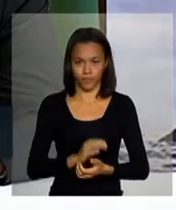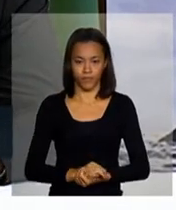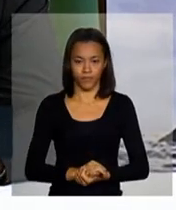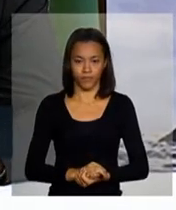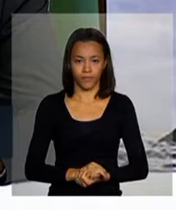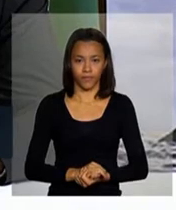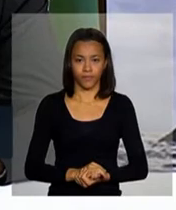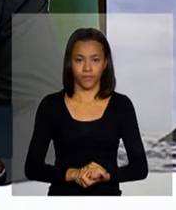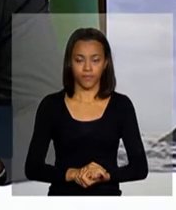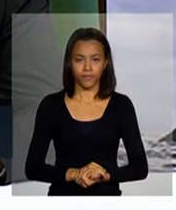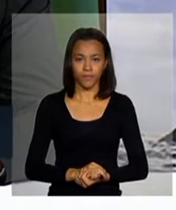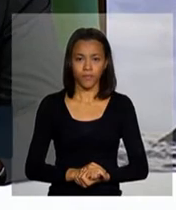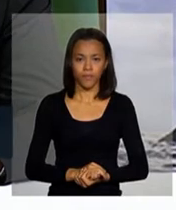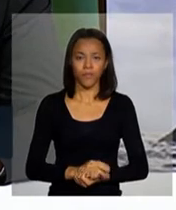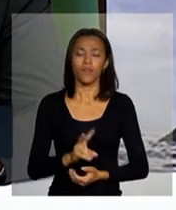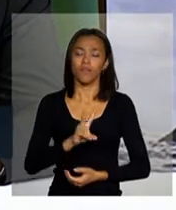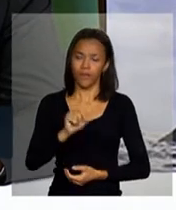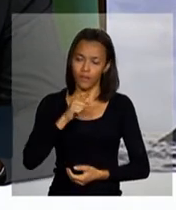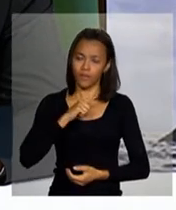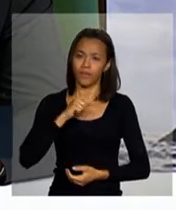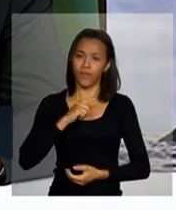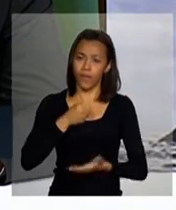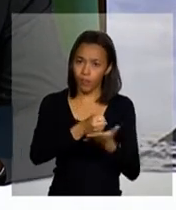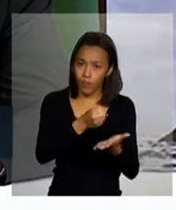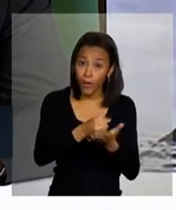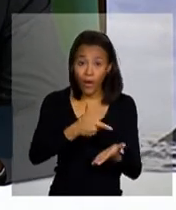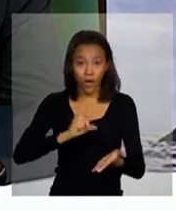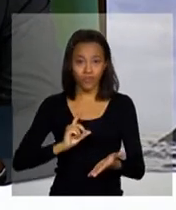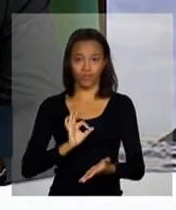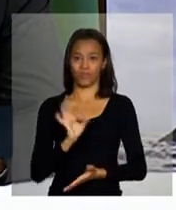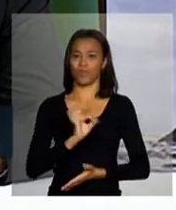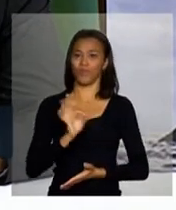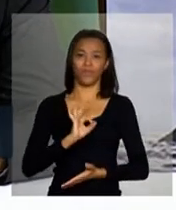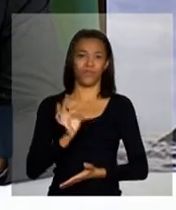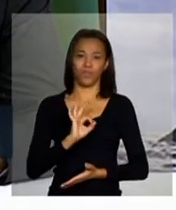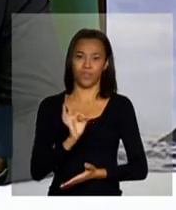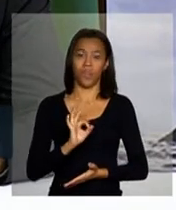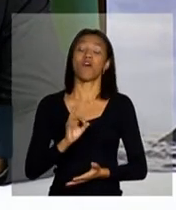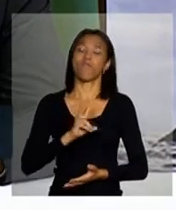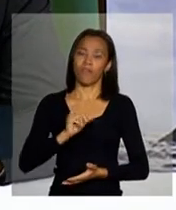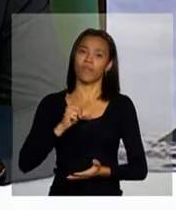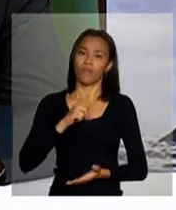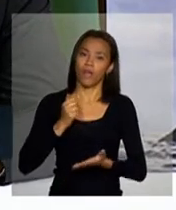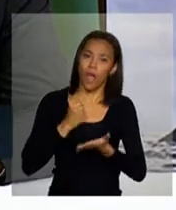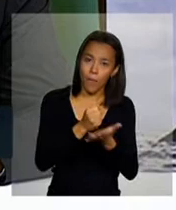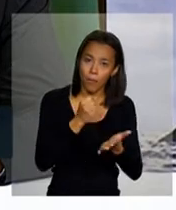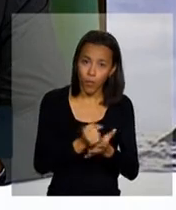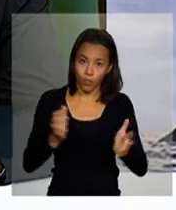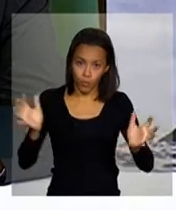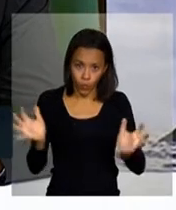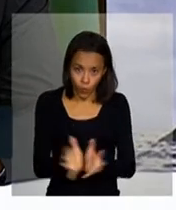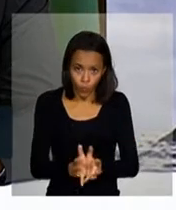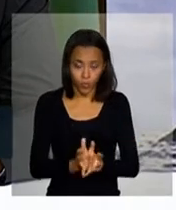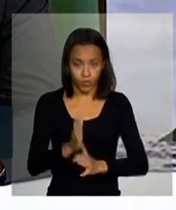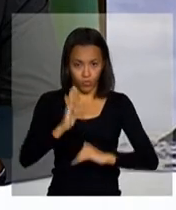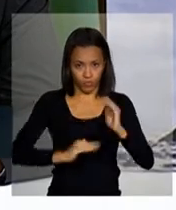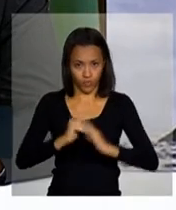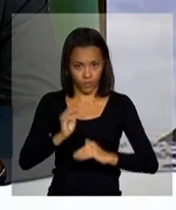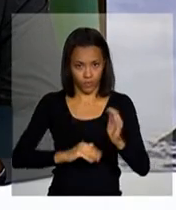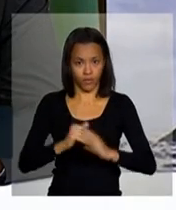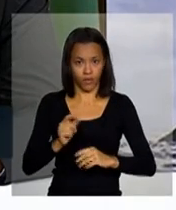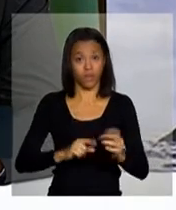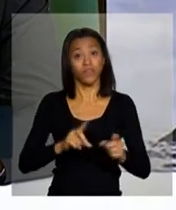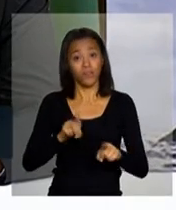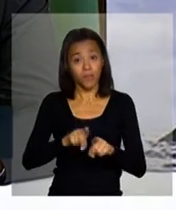Não, sem sombra de dúvida, eles vão ter assistência, eles não tinham antes. Eles vão ter assistência agora para obterem um empréstimo de,